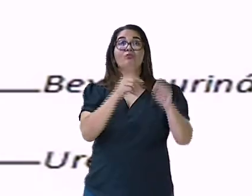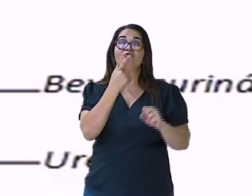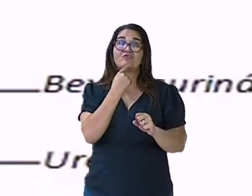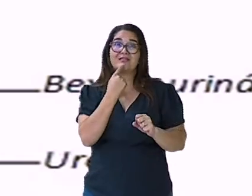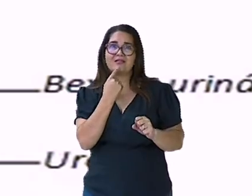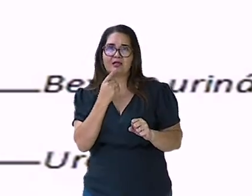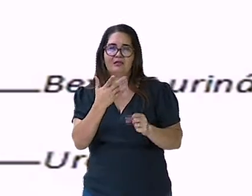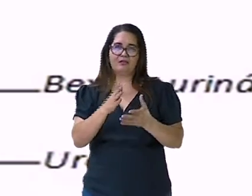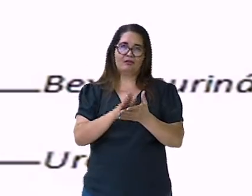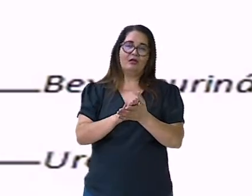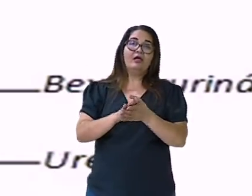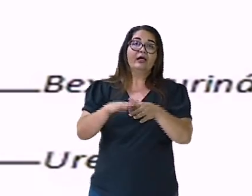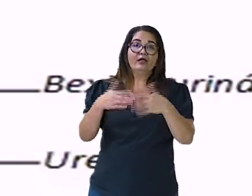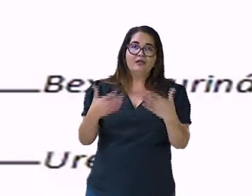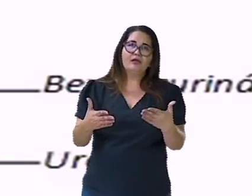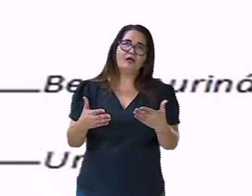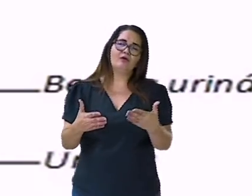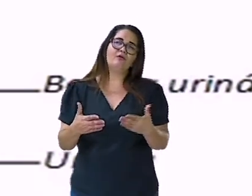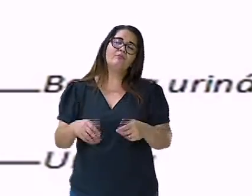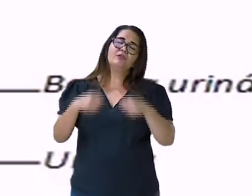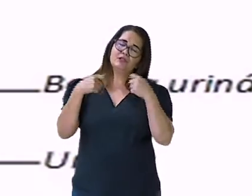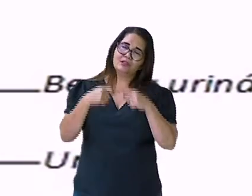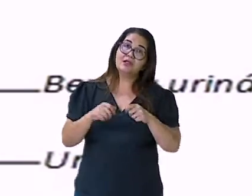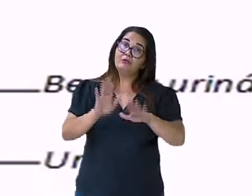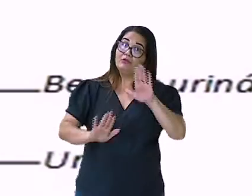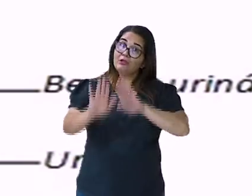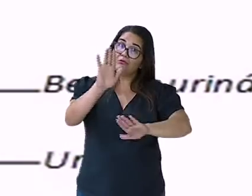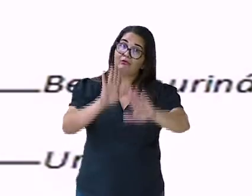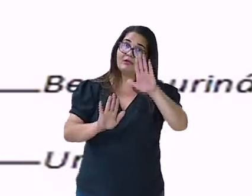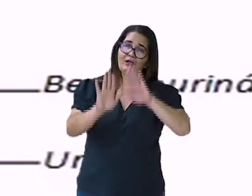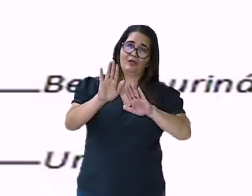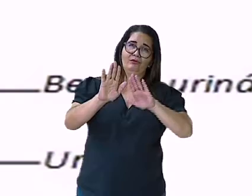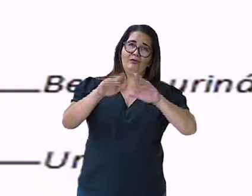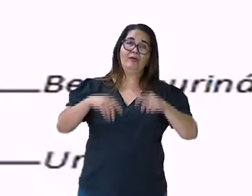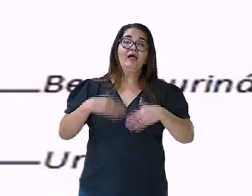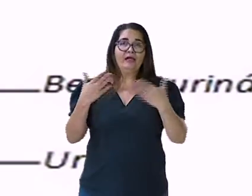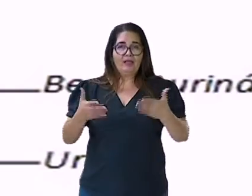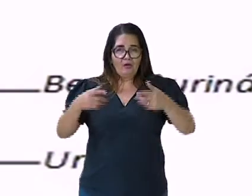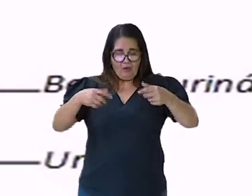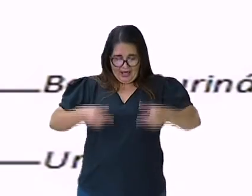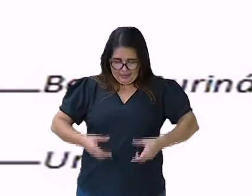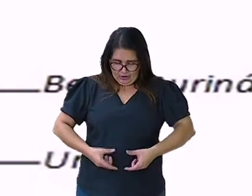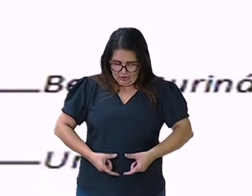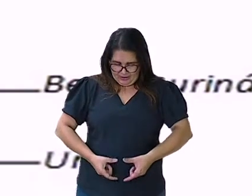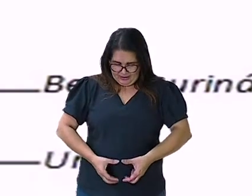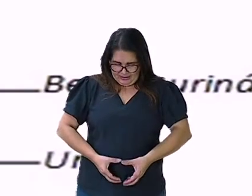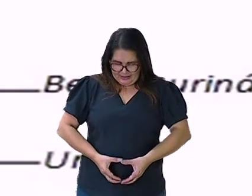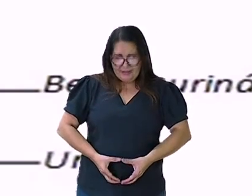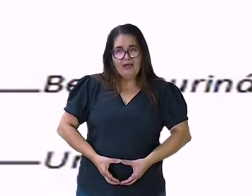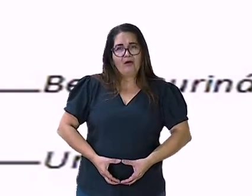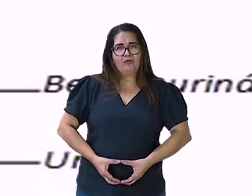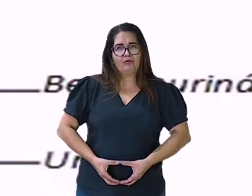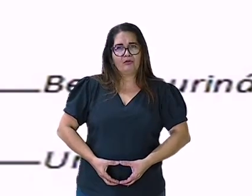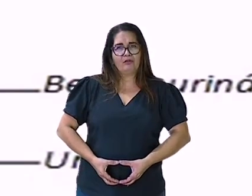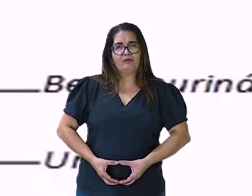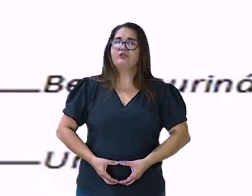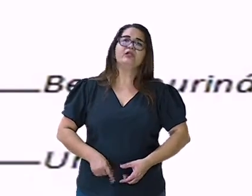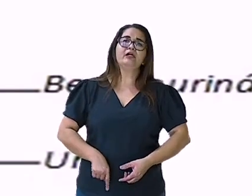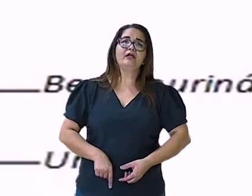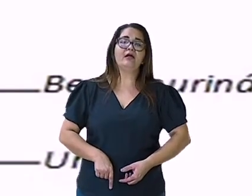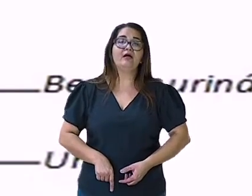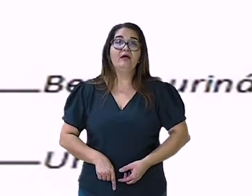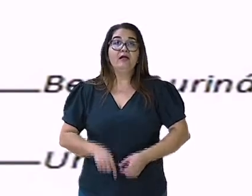trato urinário. Sangue da urina, dor ao urinar, vontade de urinar com